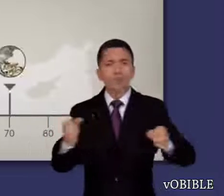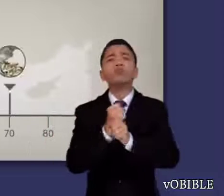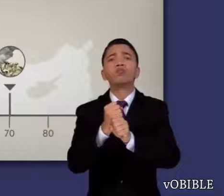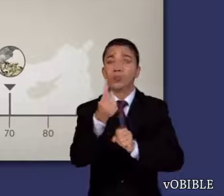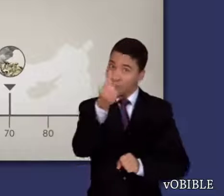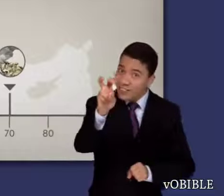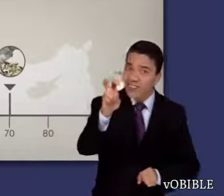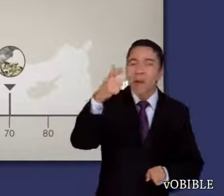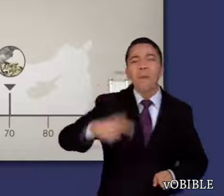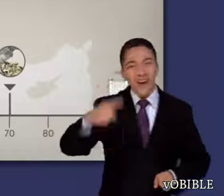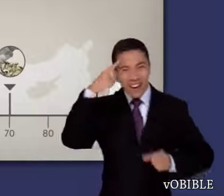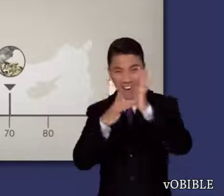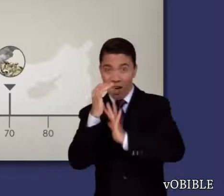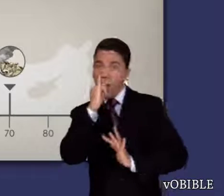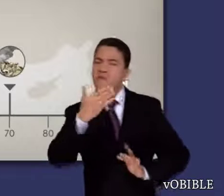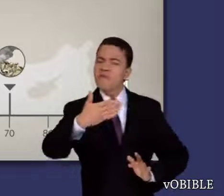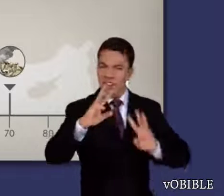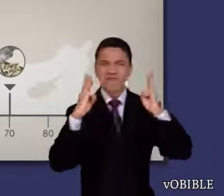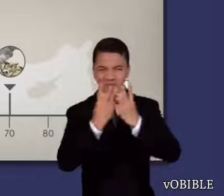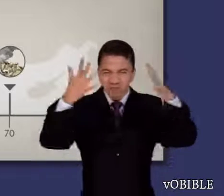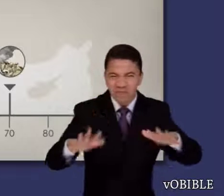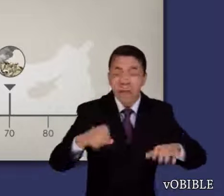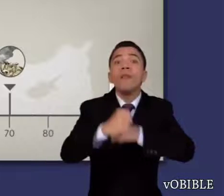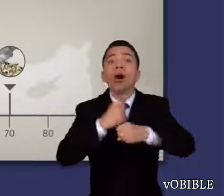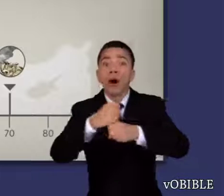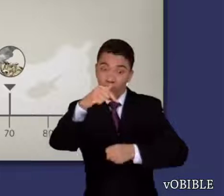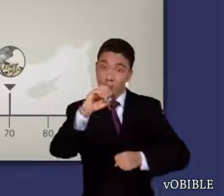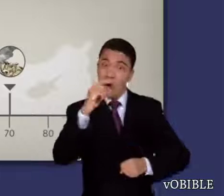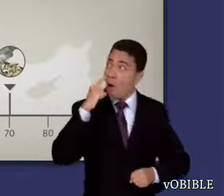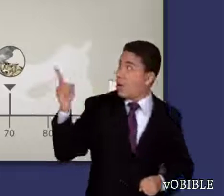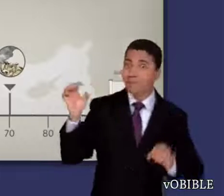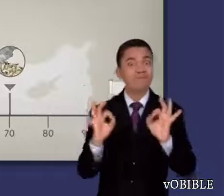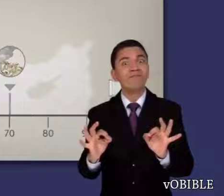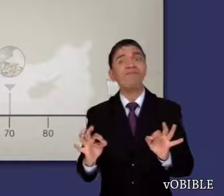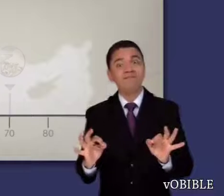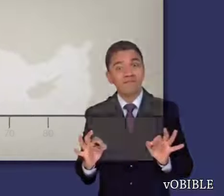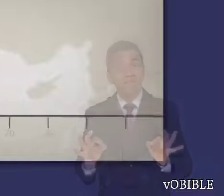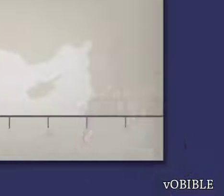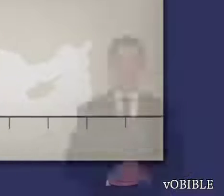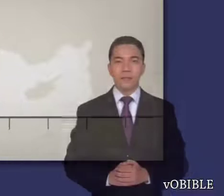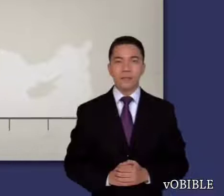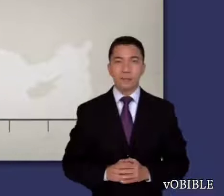Durante esse tempo, a profecia de Jesus sobre a destruição de Jerusalém se cumpriu.